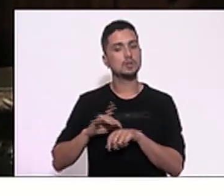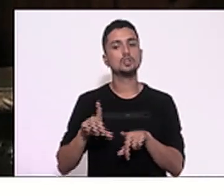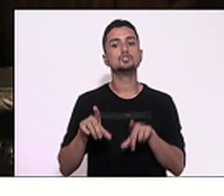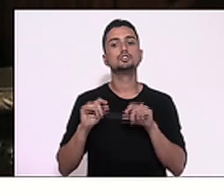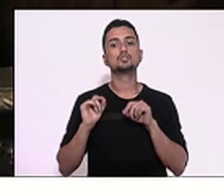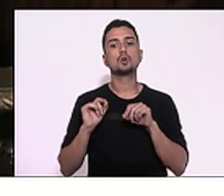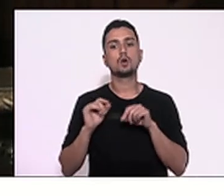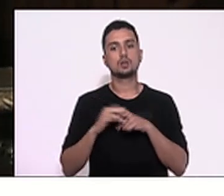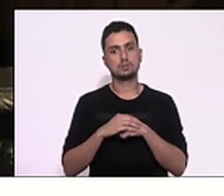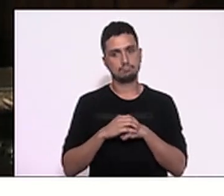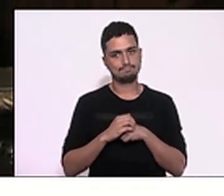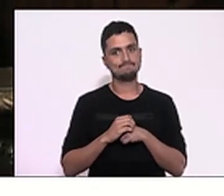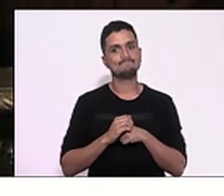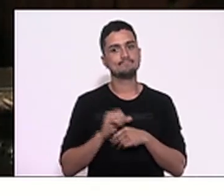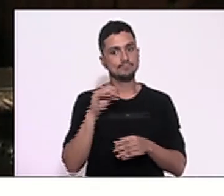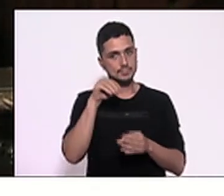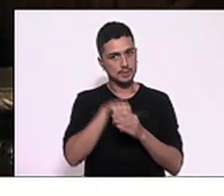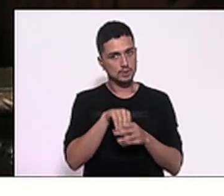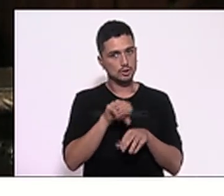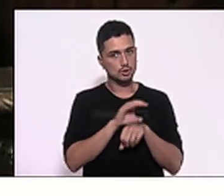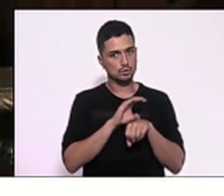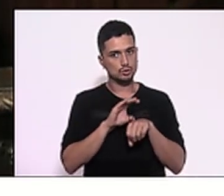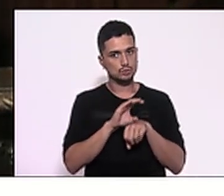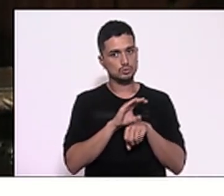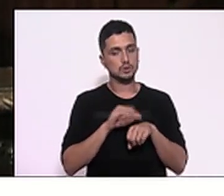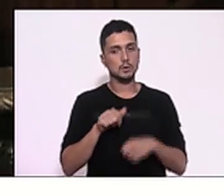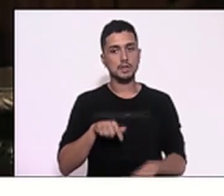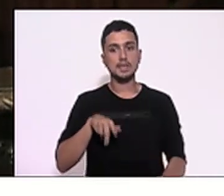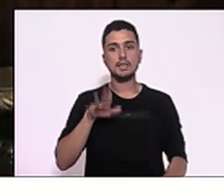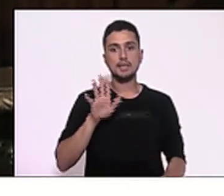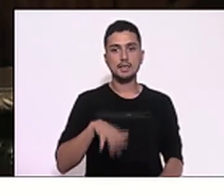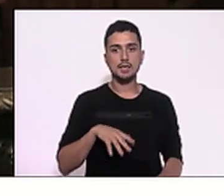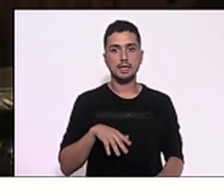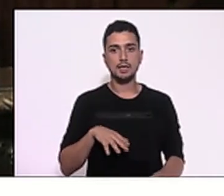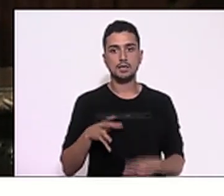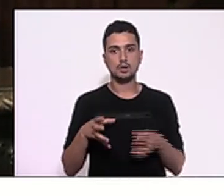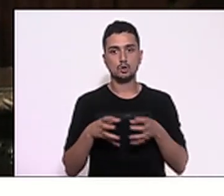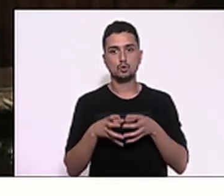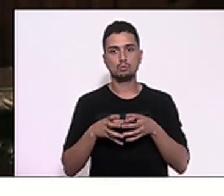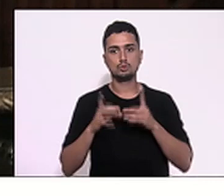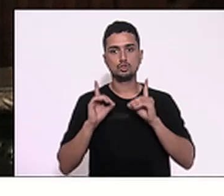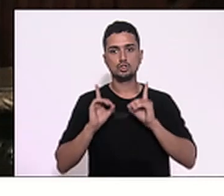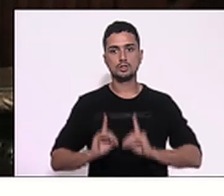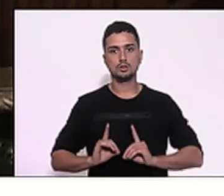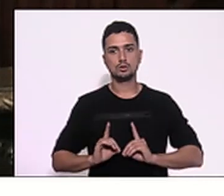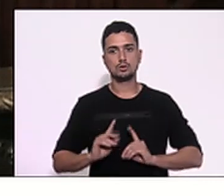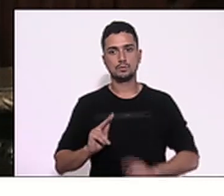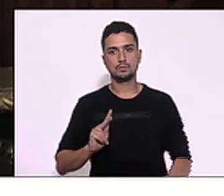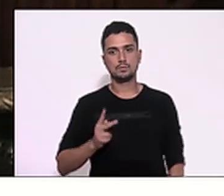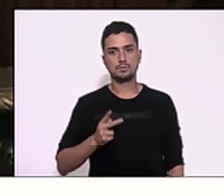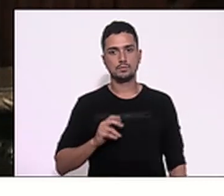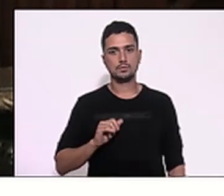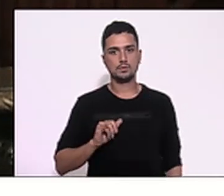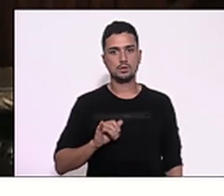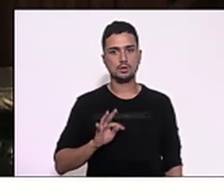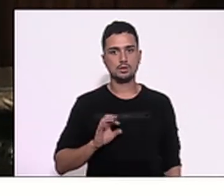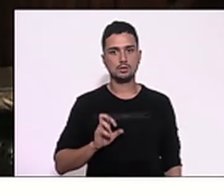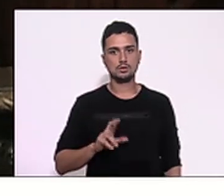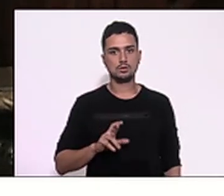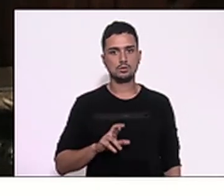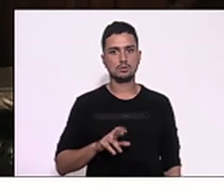sua vez envia o dossiê ao MEC, de uma lista tríplice, a partir da qual o presidente da